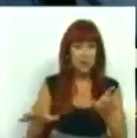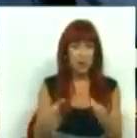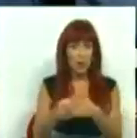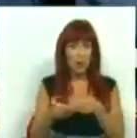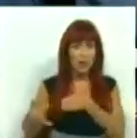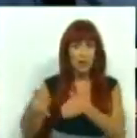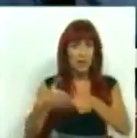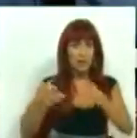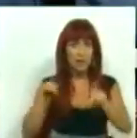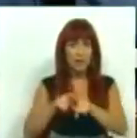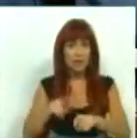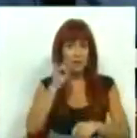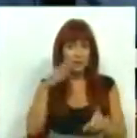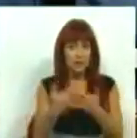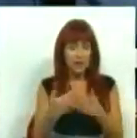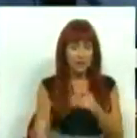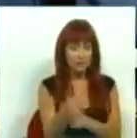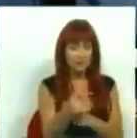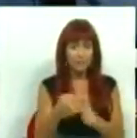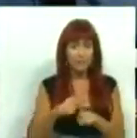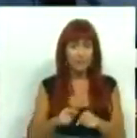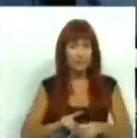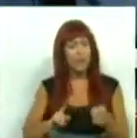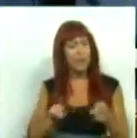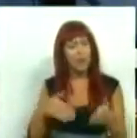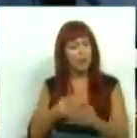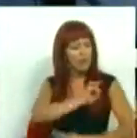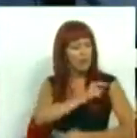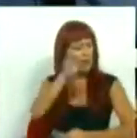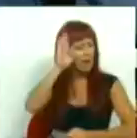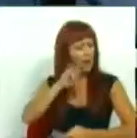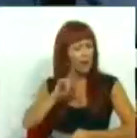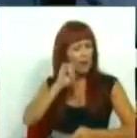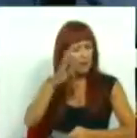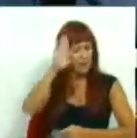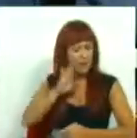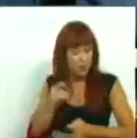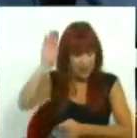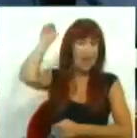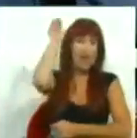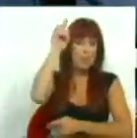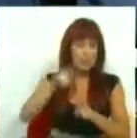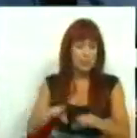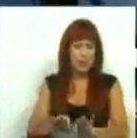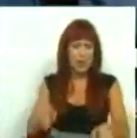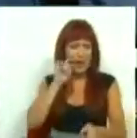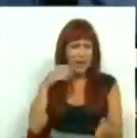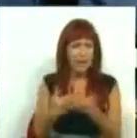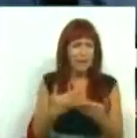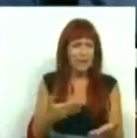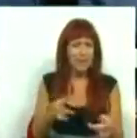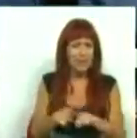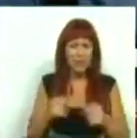Conceito Estratégico de Defesa Nacional, incumbe às Forças Armadas a defesa militar da República de modo a